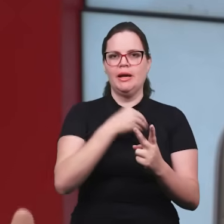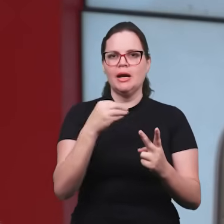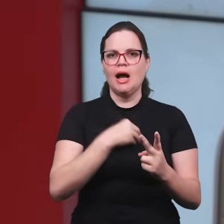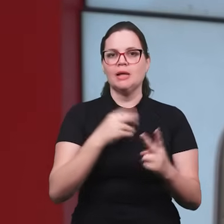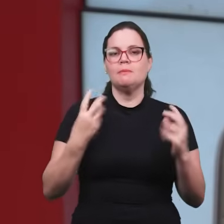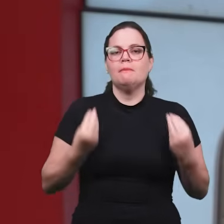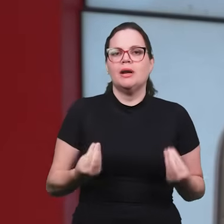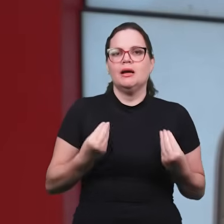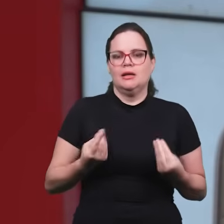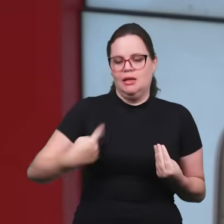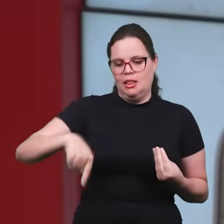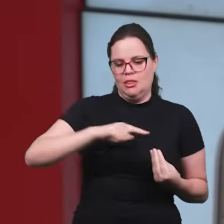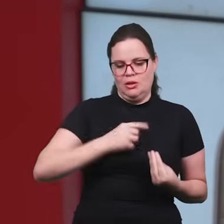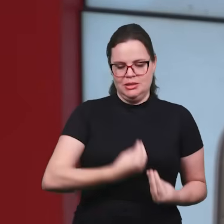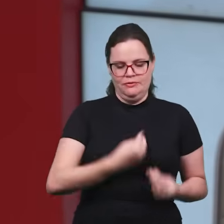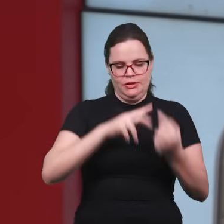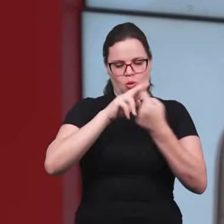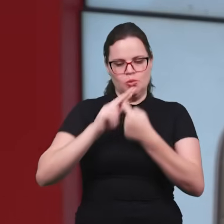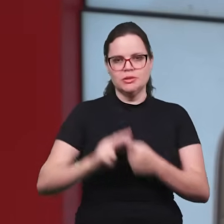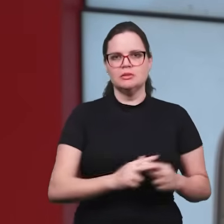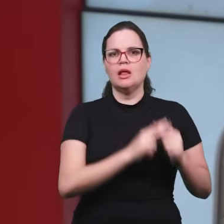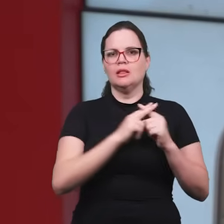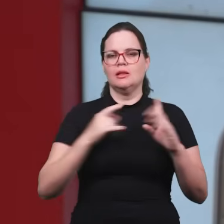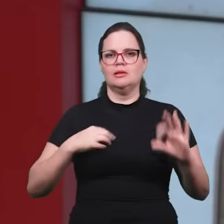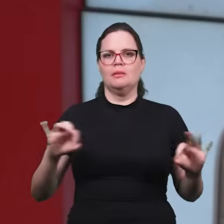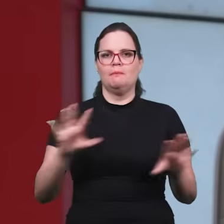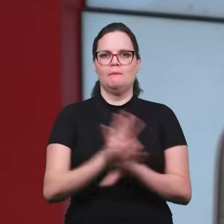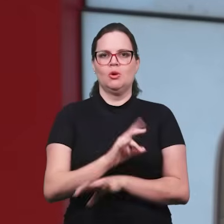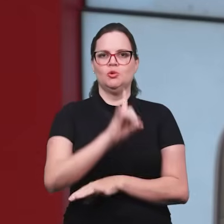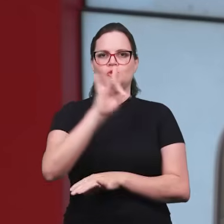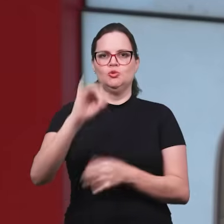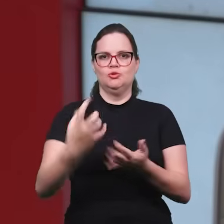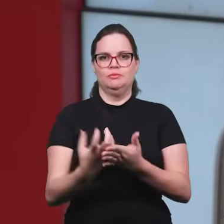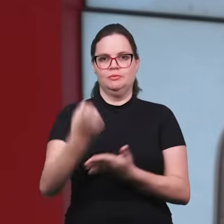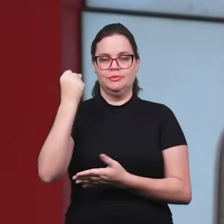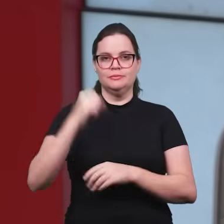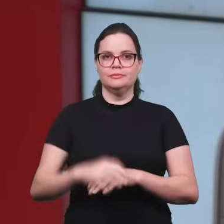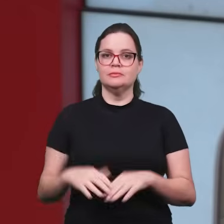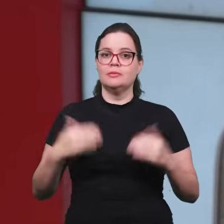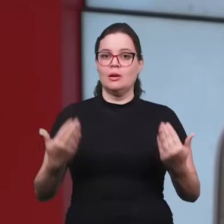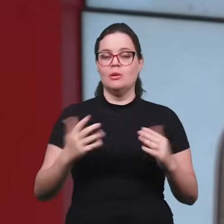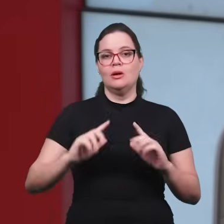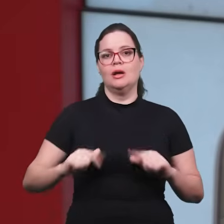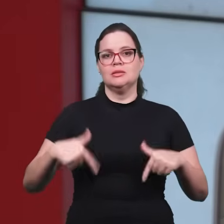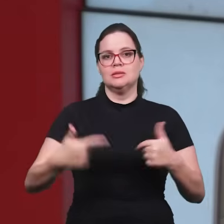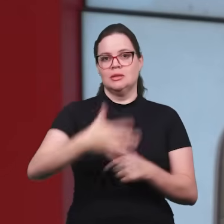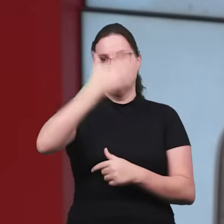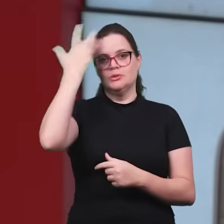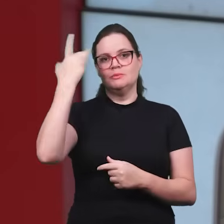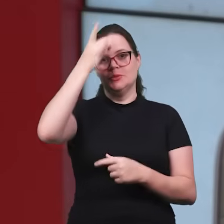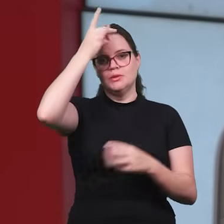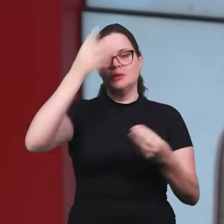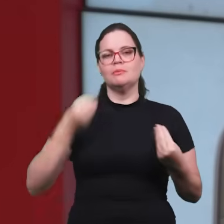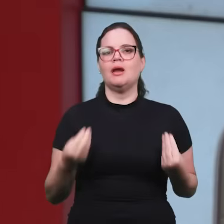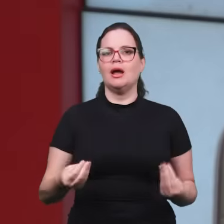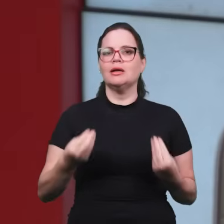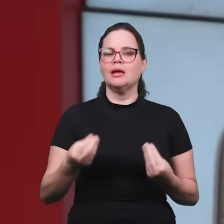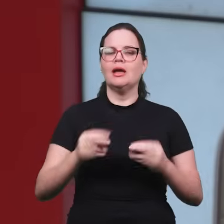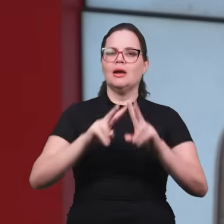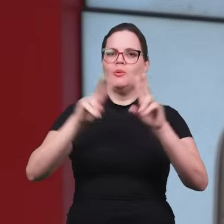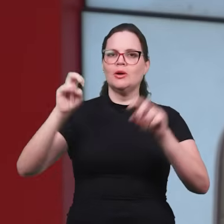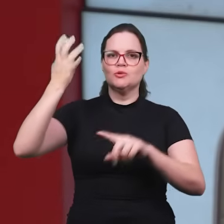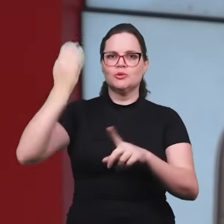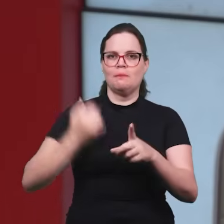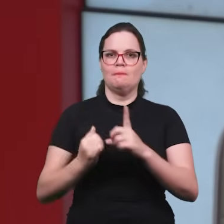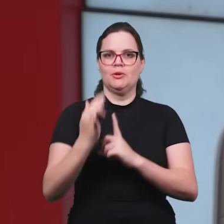podermos consertar a nossa vida e estarmos preparados para o arrebatamento. Então, o Espírito Santo, esse espírito de profecia